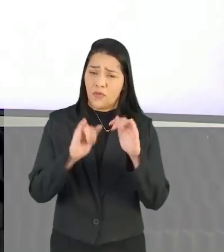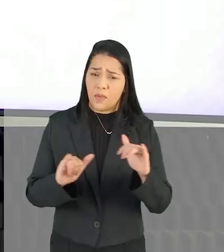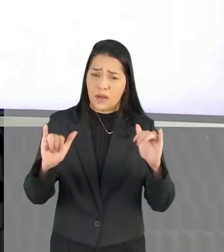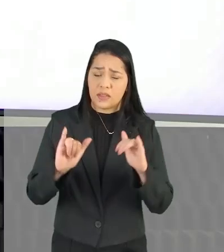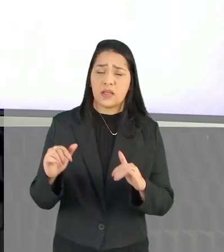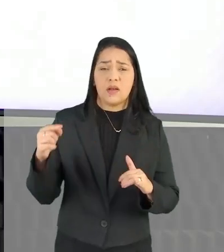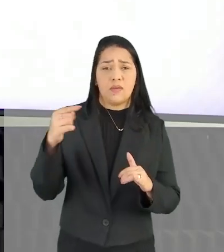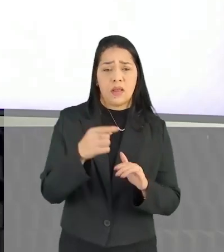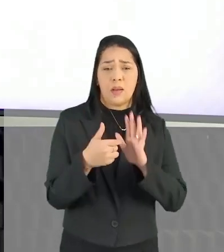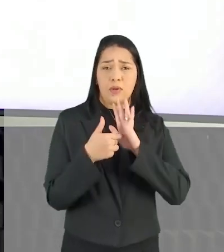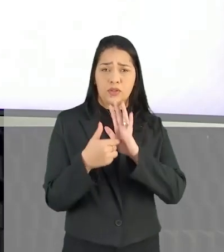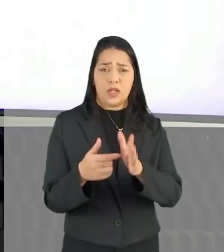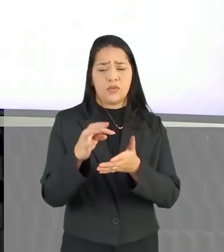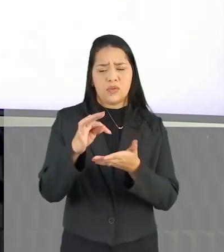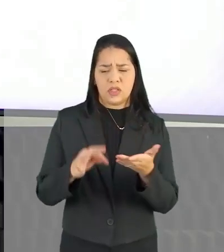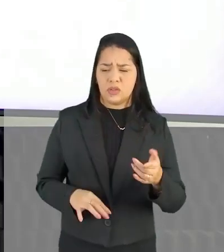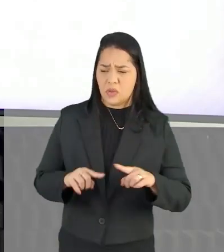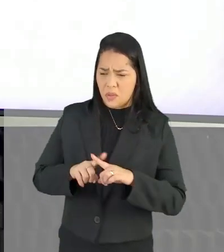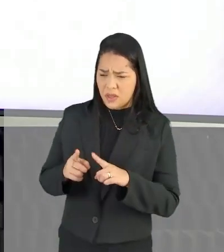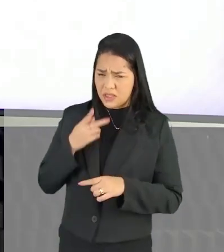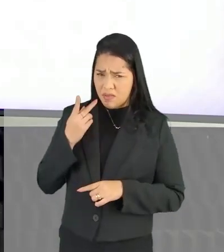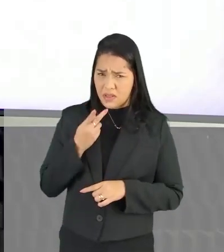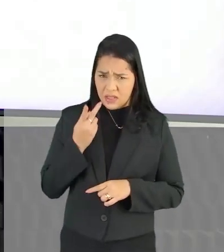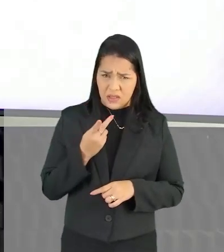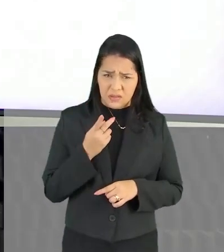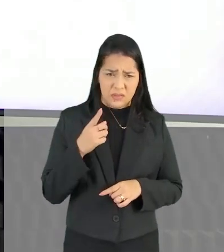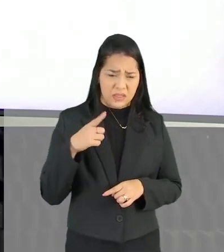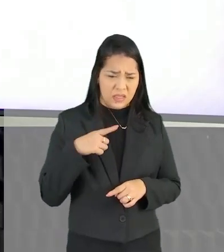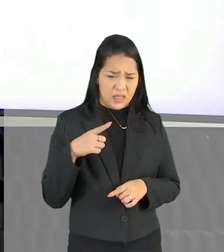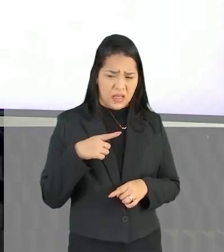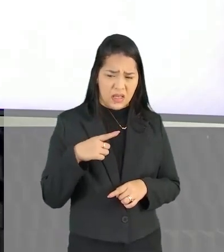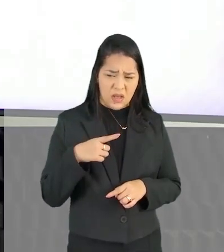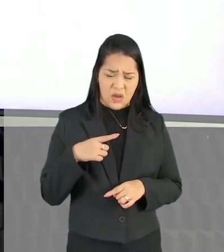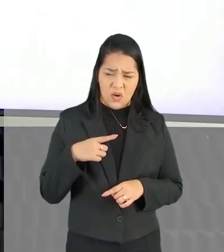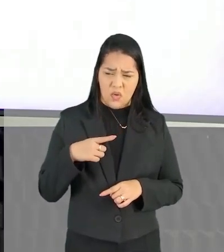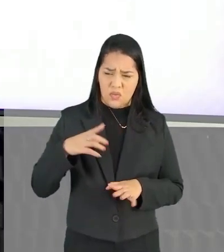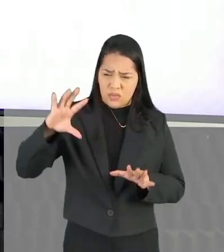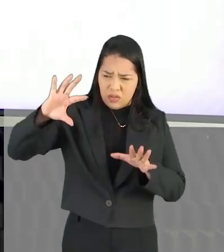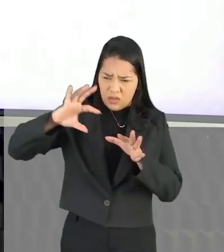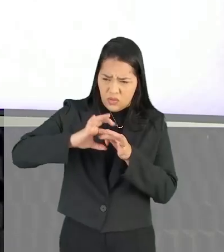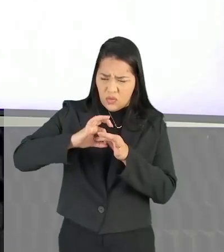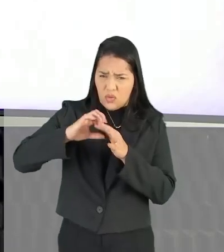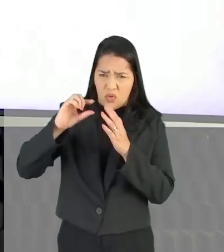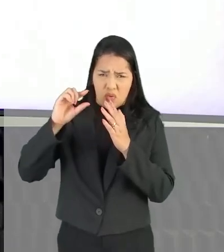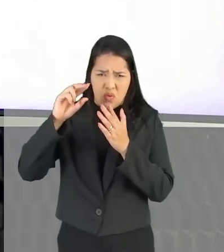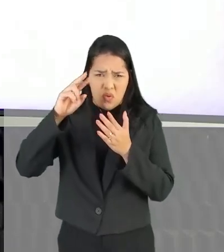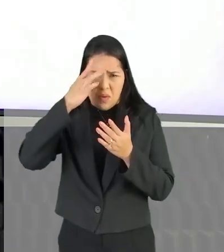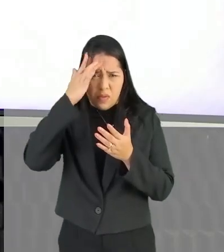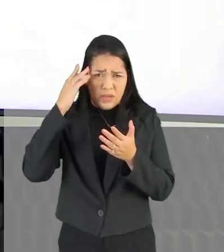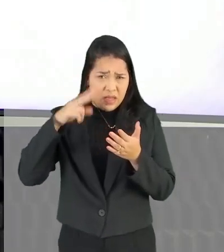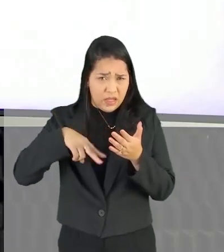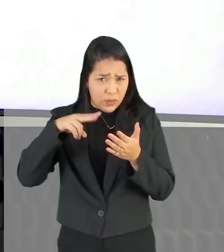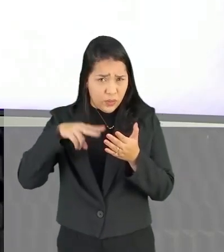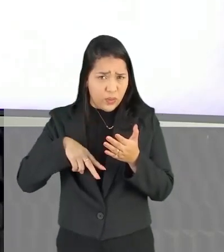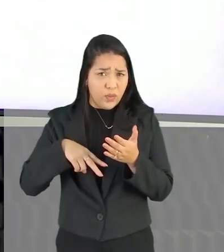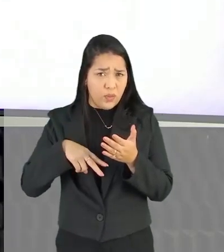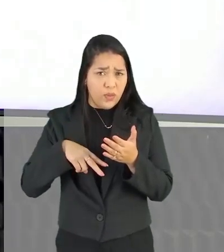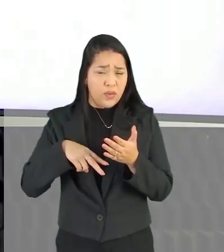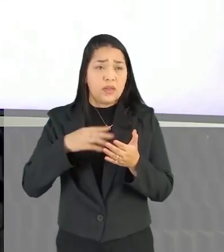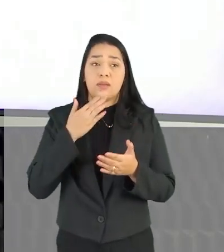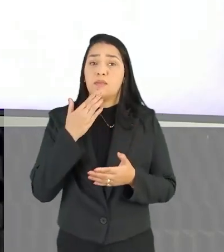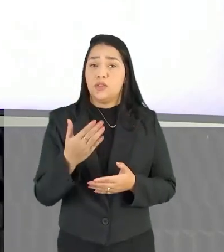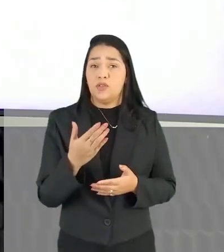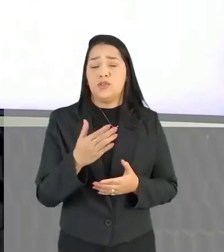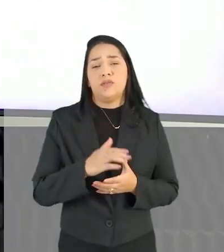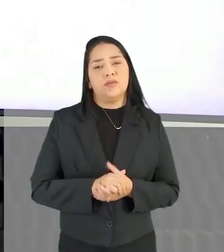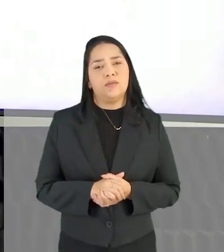lá explícita no texto, mas isso está garantindo uma interlocução com o leitor, que é isso que está sendo pedido no